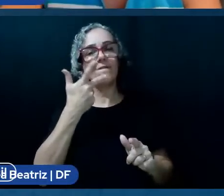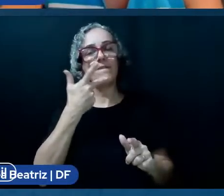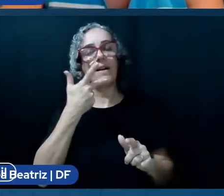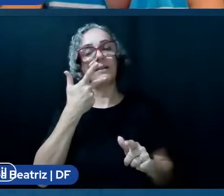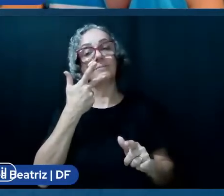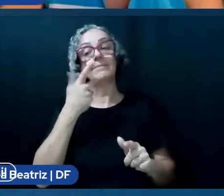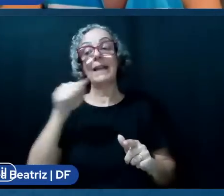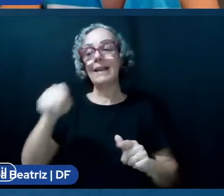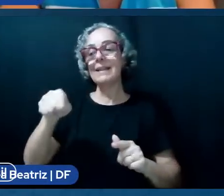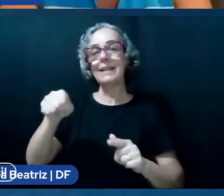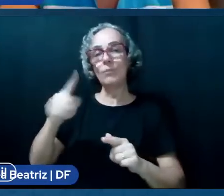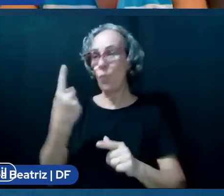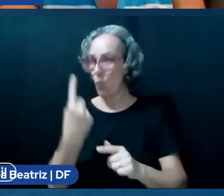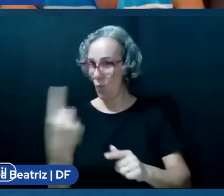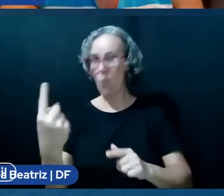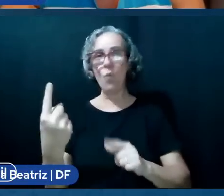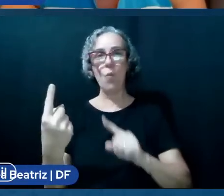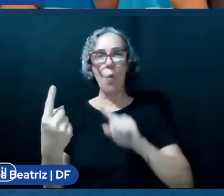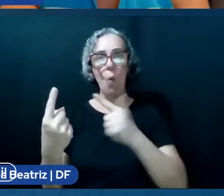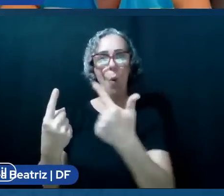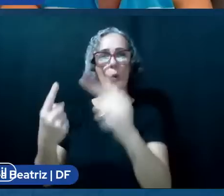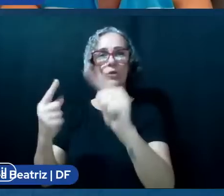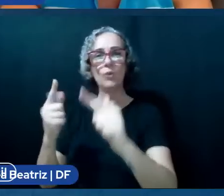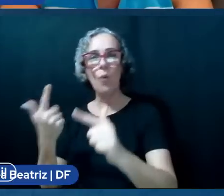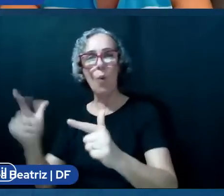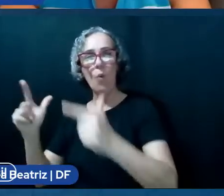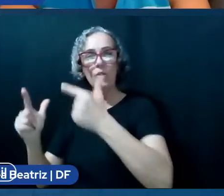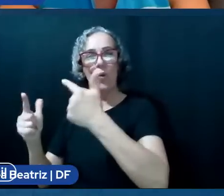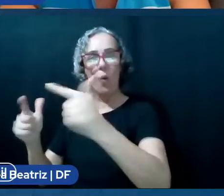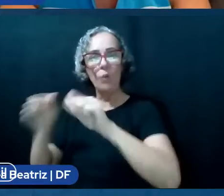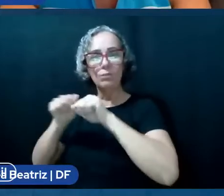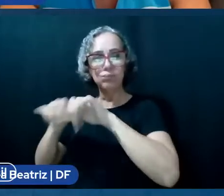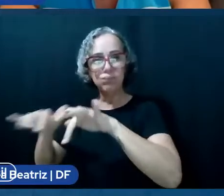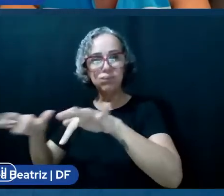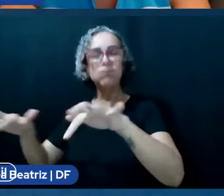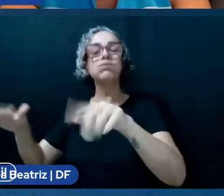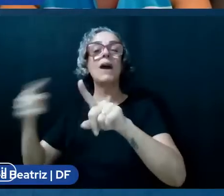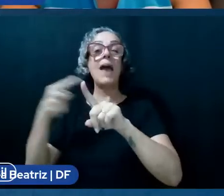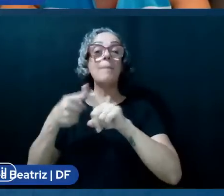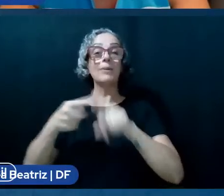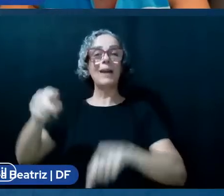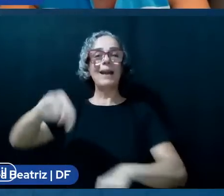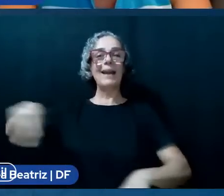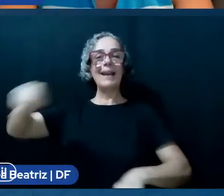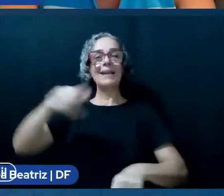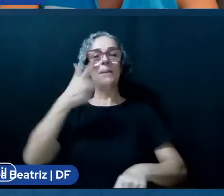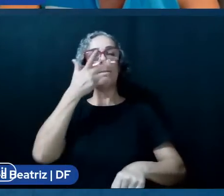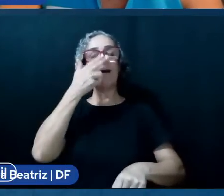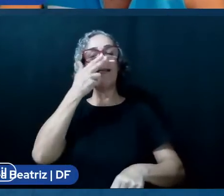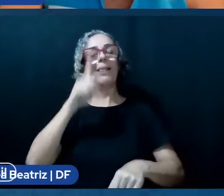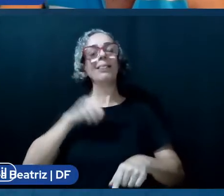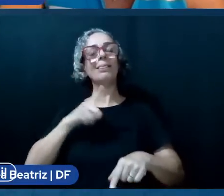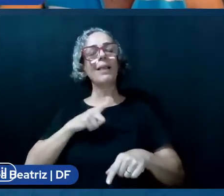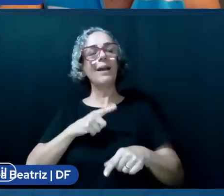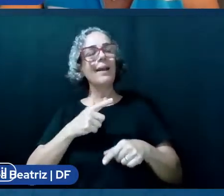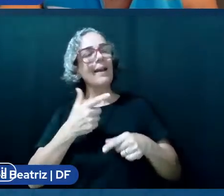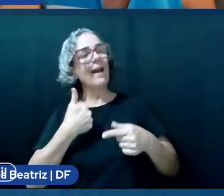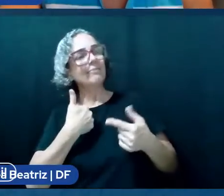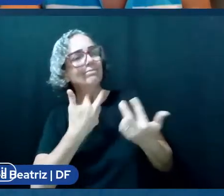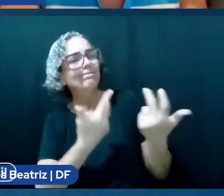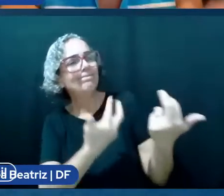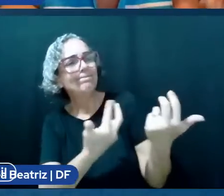simpatia. As disposições morais se comunicam muito facilmente em certos